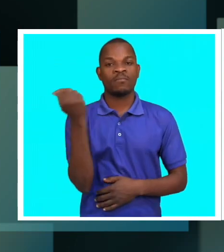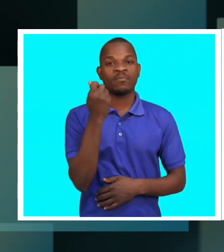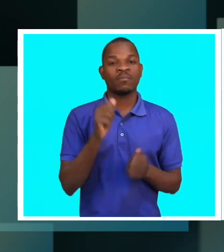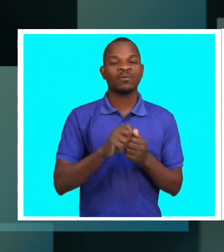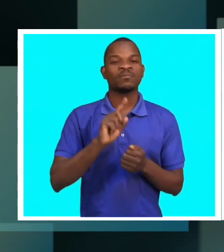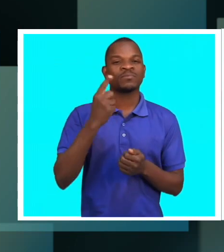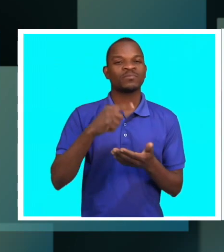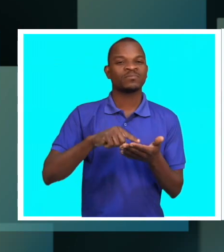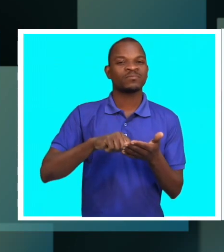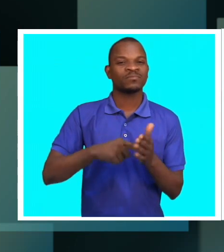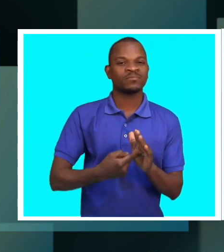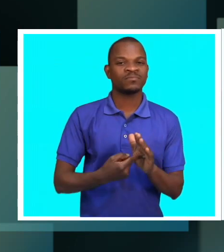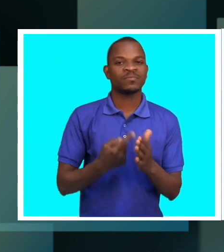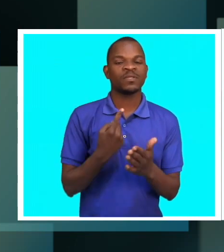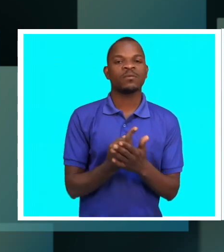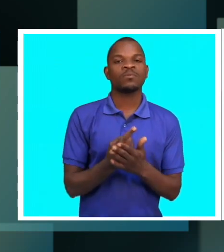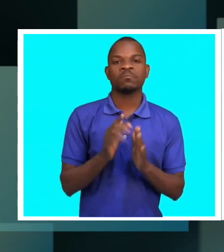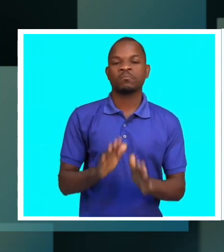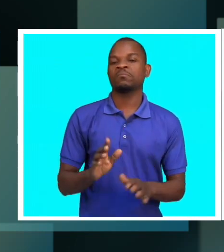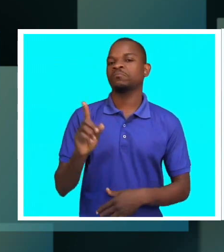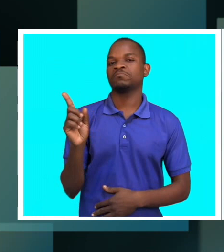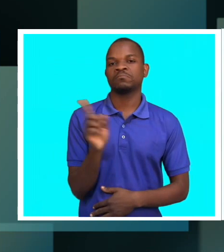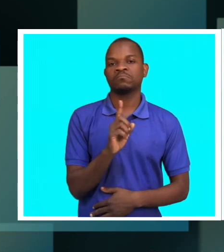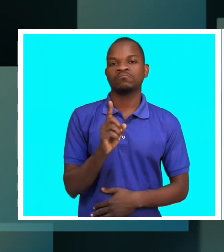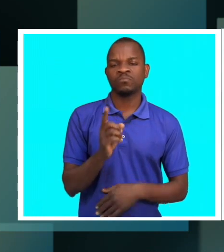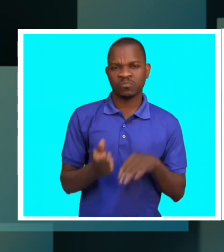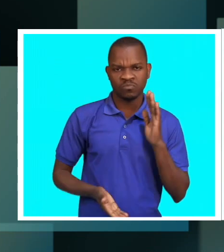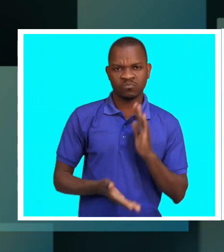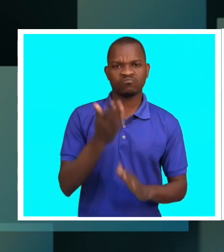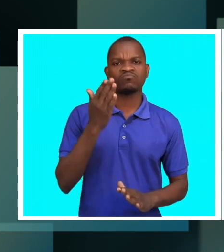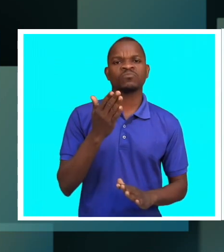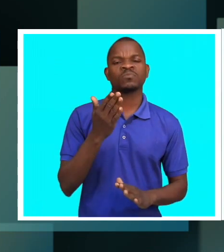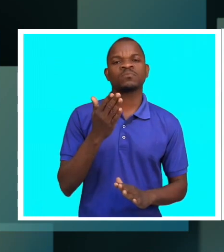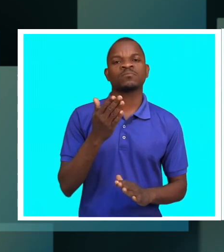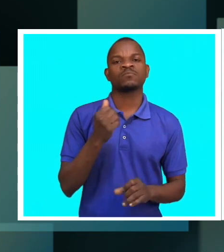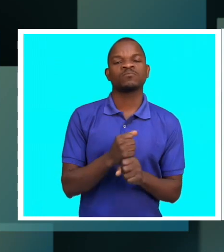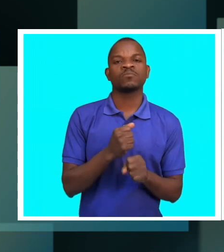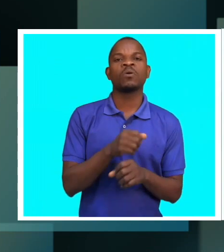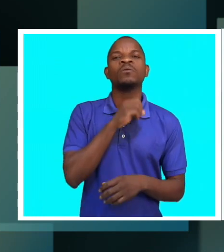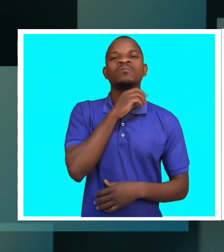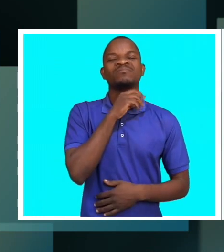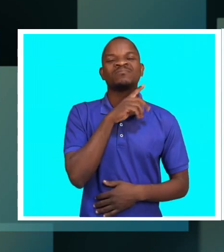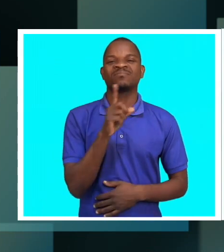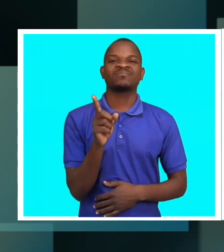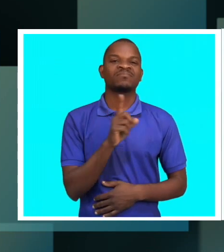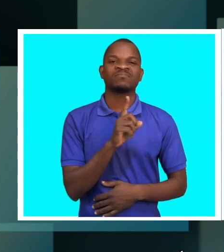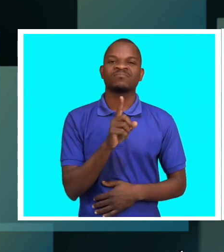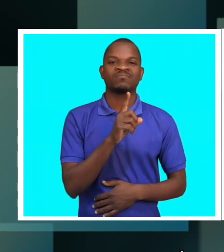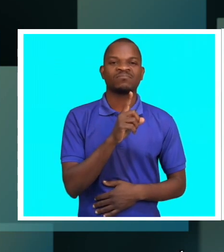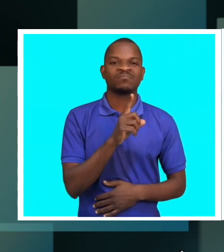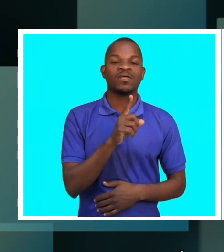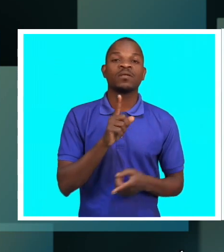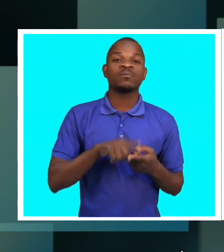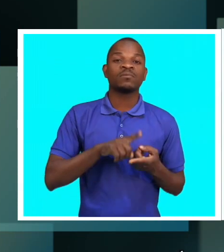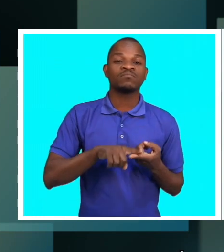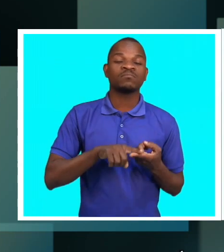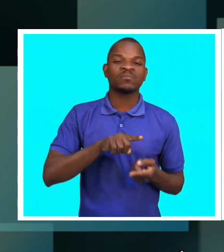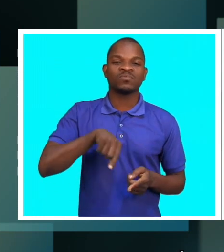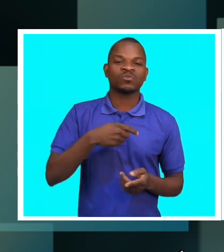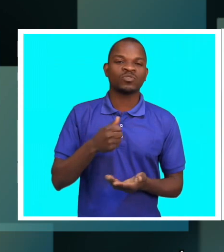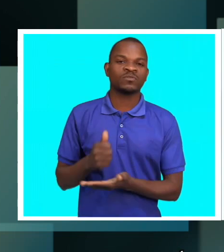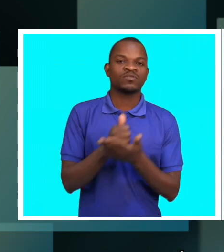advir, mas em primeiro lugar é necessário que nos pare, nos comece a fazer lamentações para o governo. É preciso também chamar,